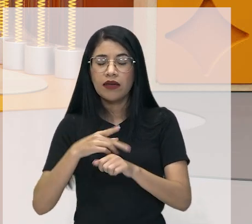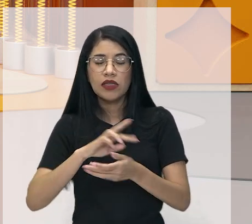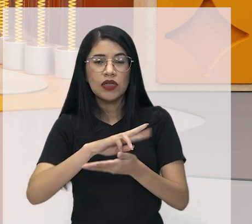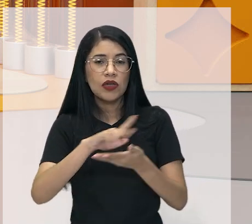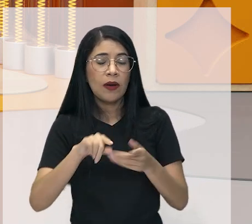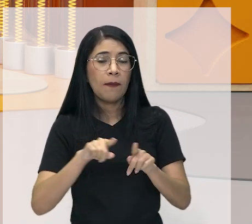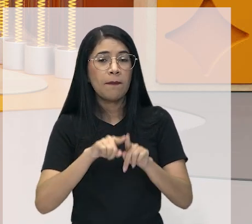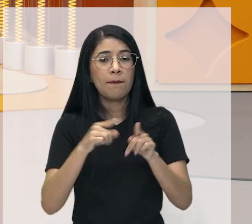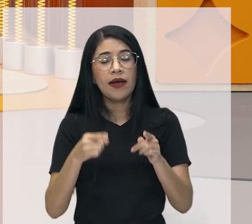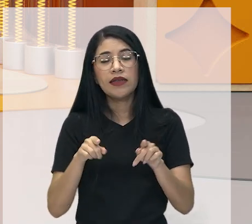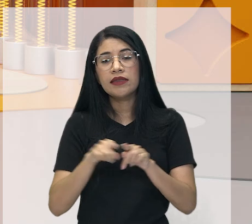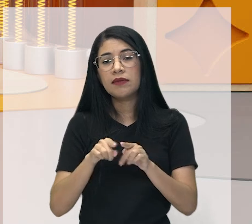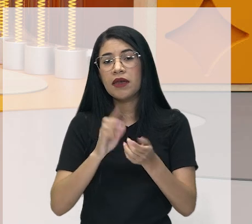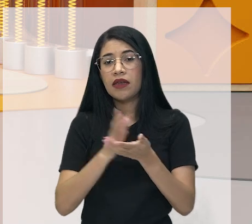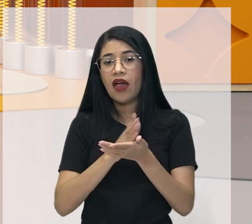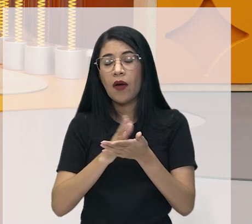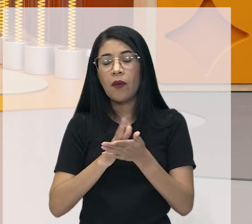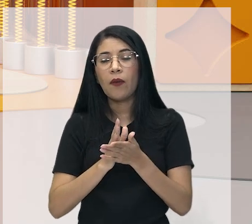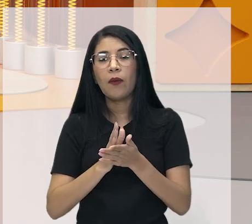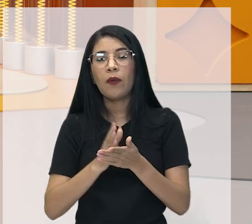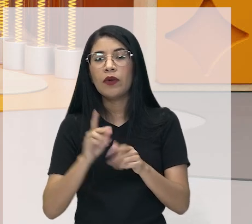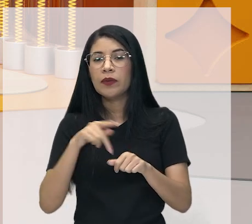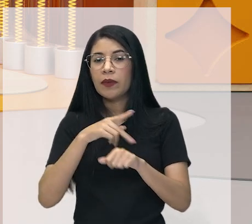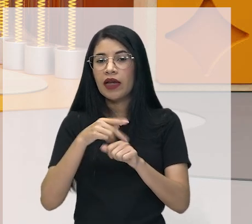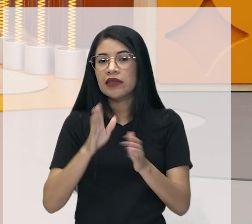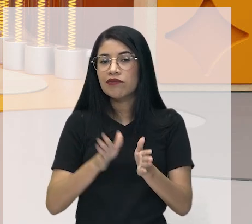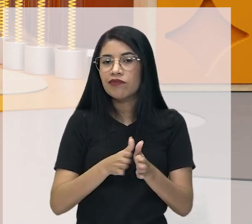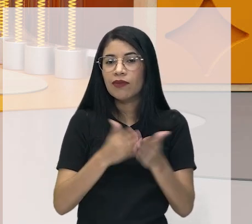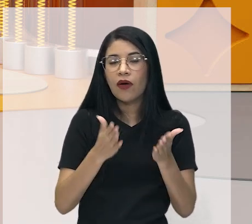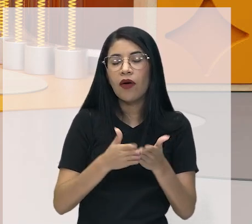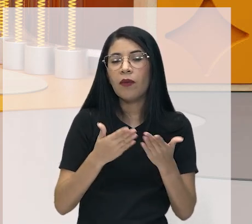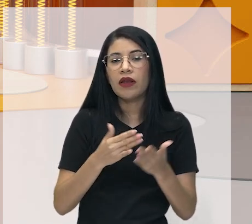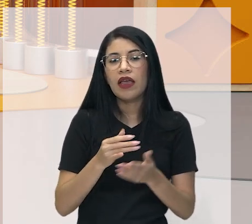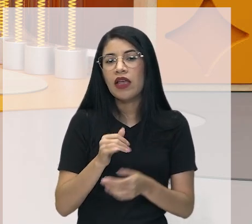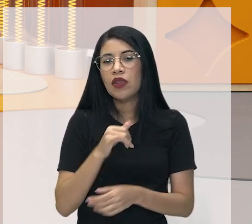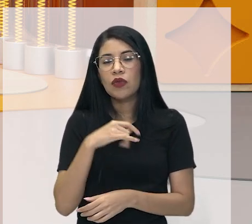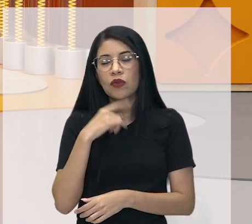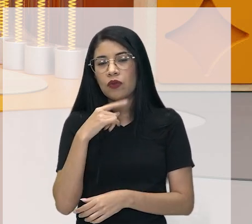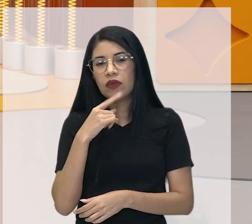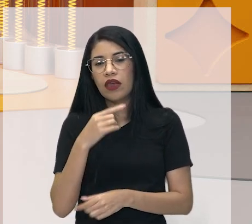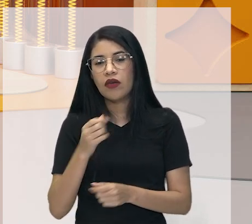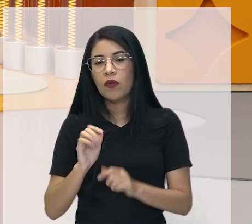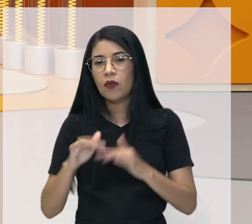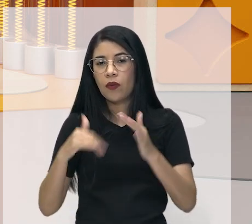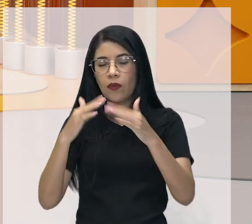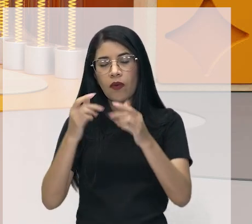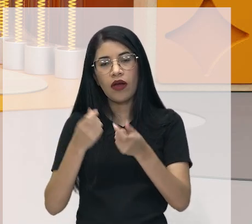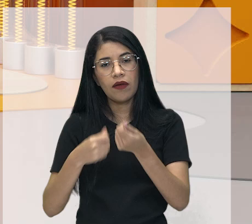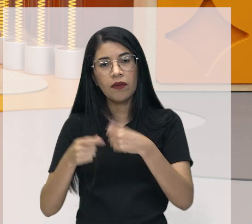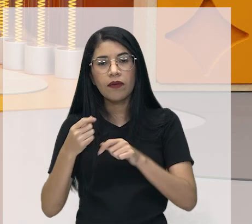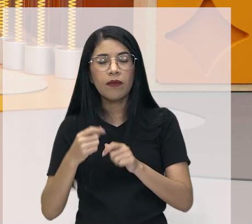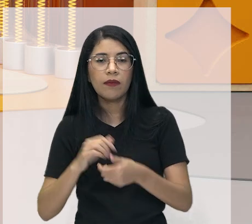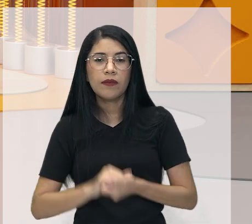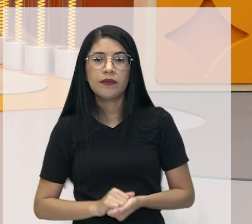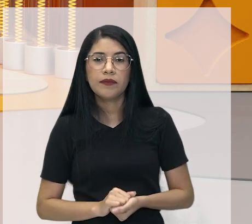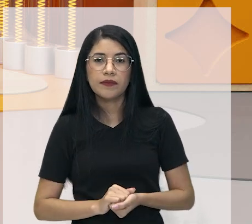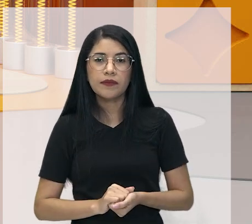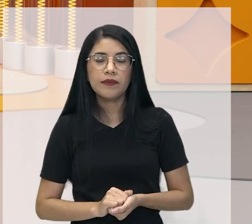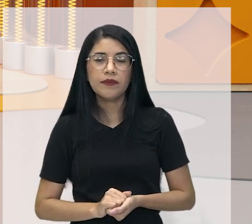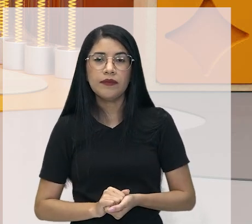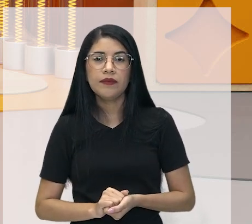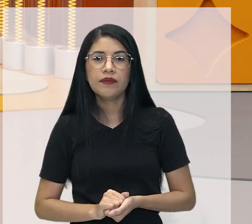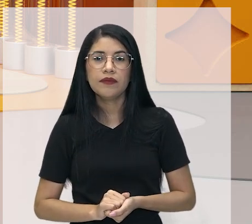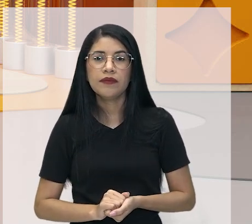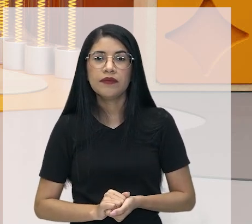países que também são pobres, não são grandes destaques em desenvolvimento econômico no mundo. Um outro detalhe